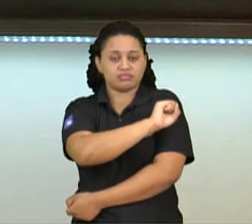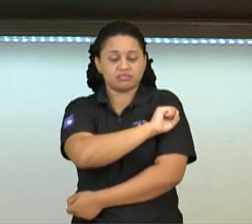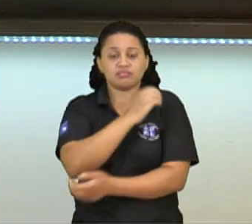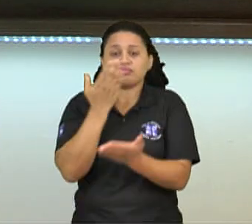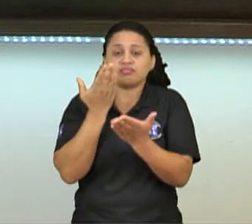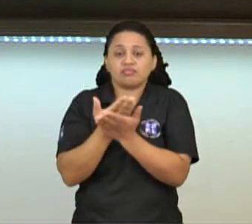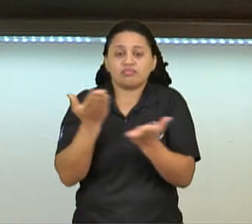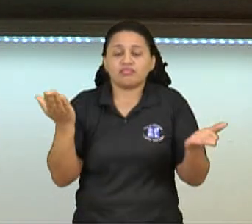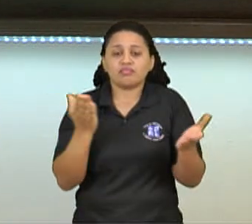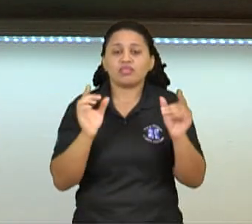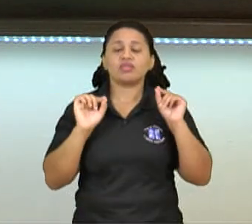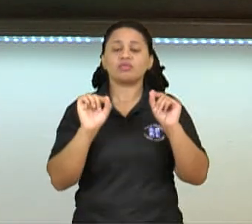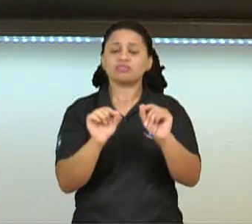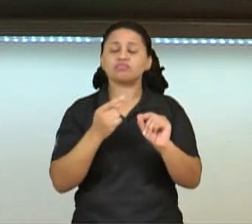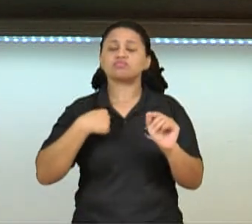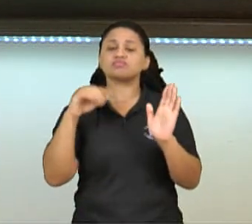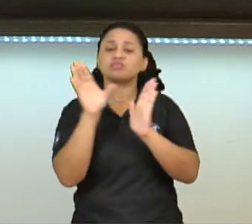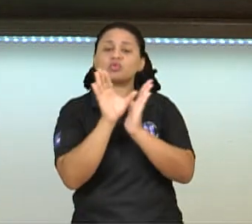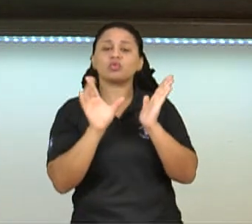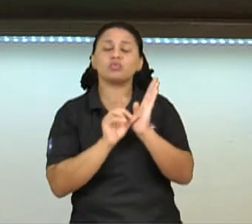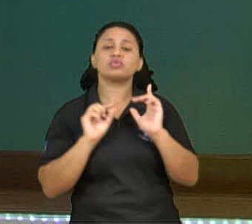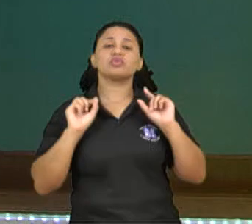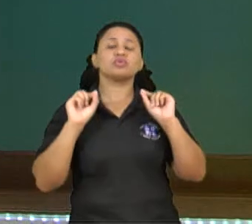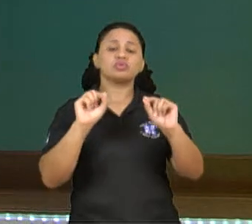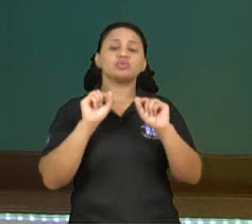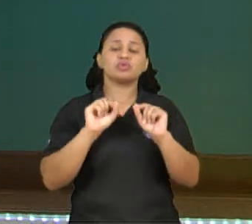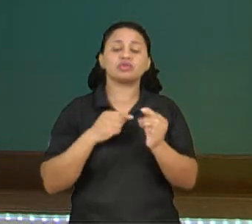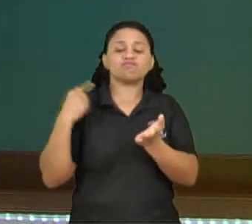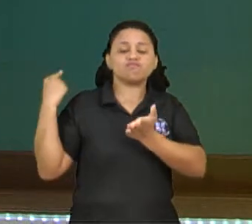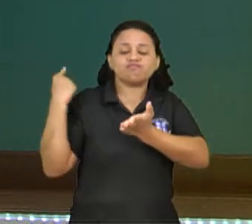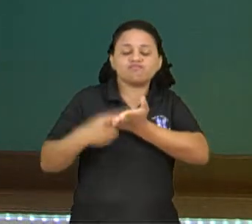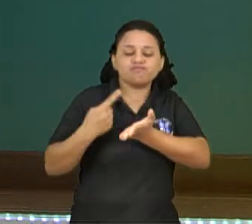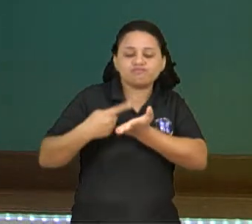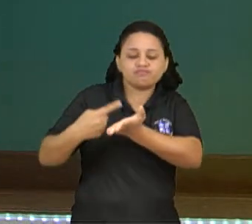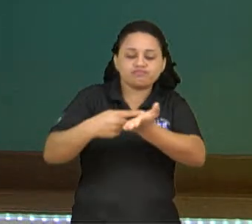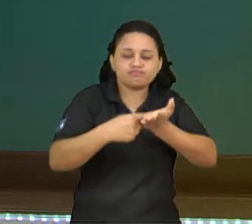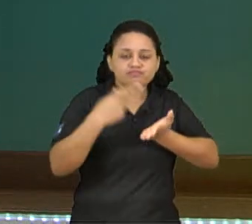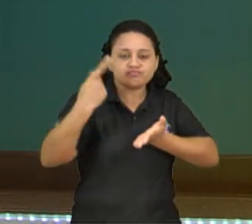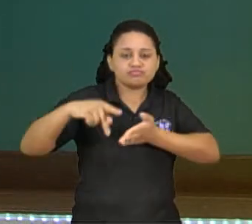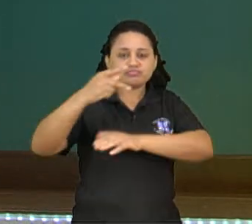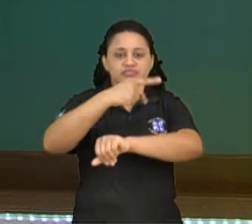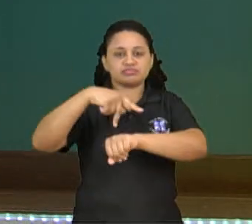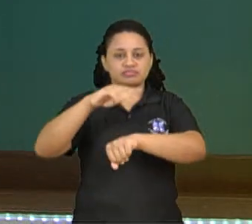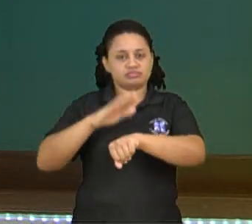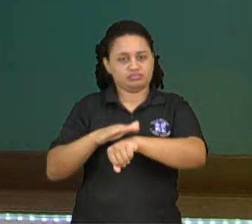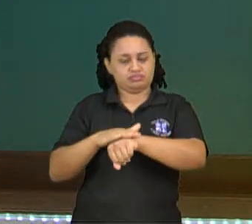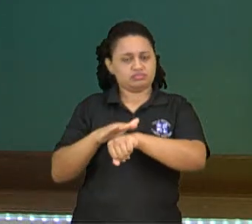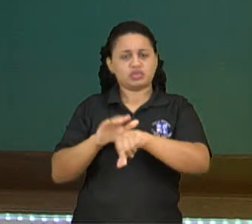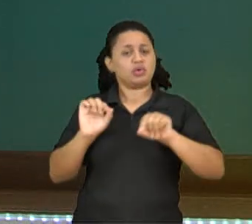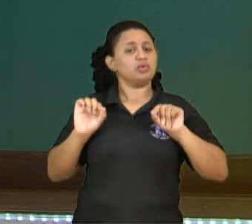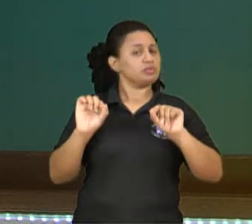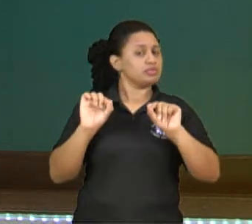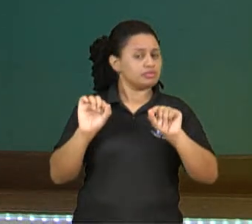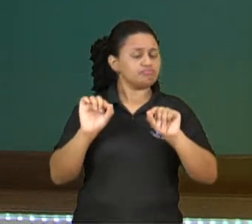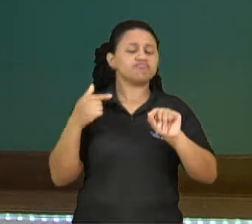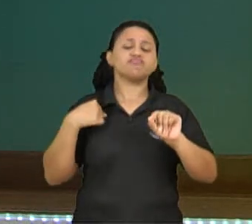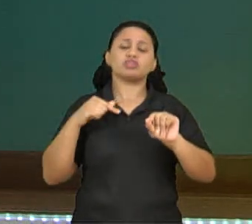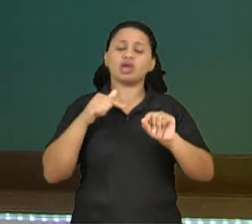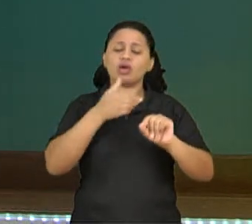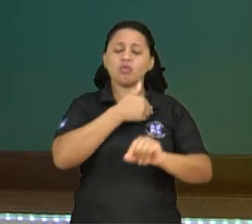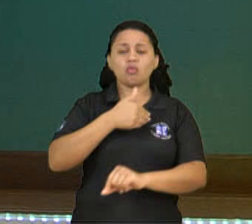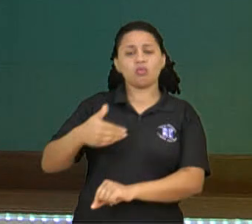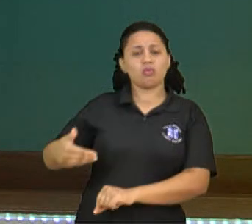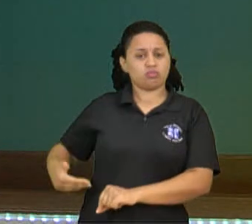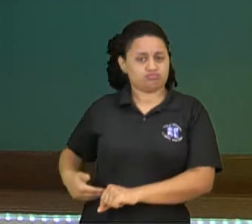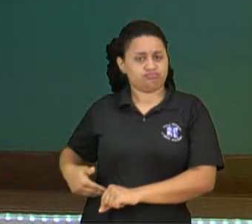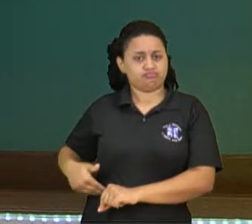Nessa aula a gente vai falar sobre a Convenção Nacional. A Convenção Nacional ela foi um